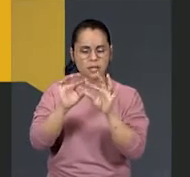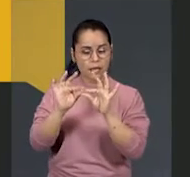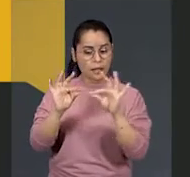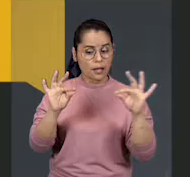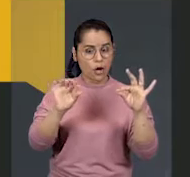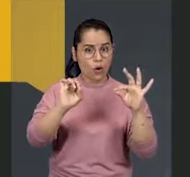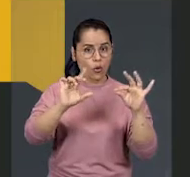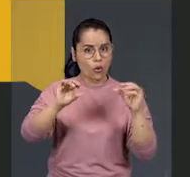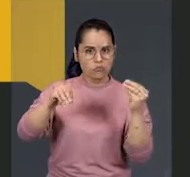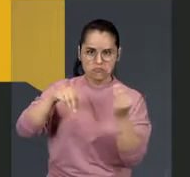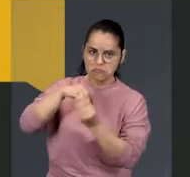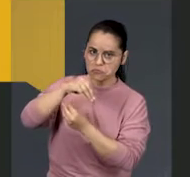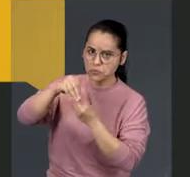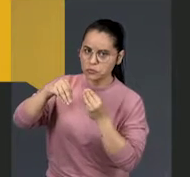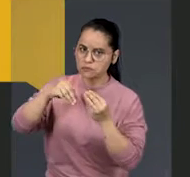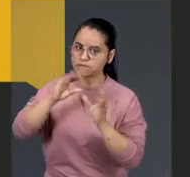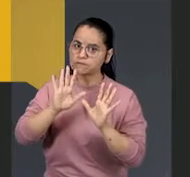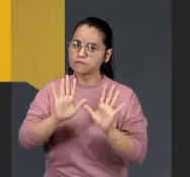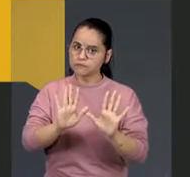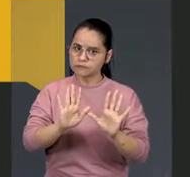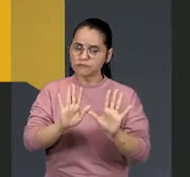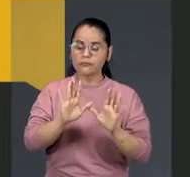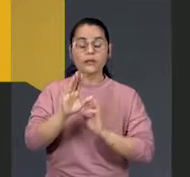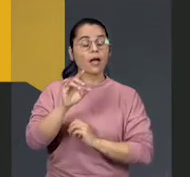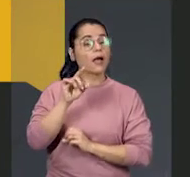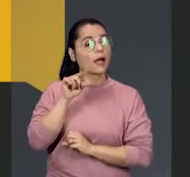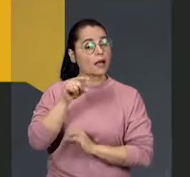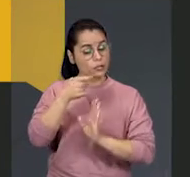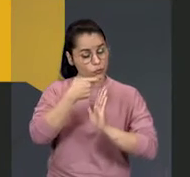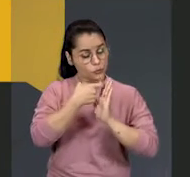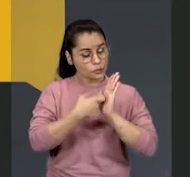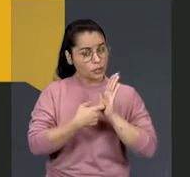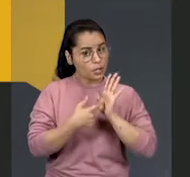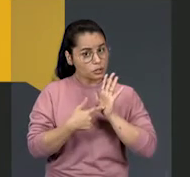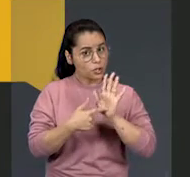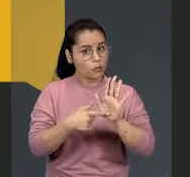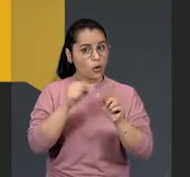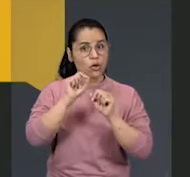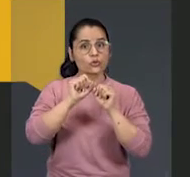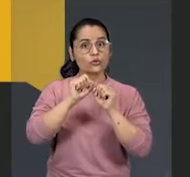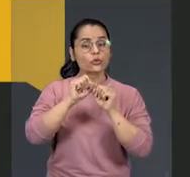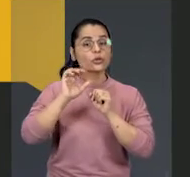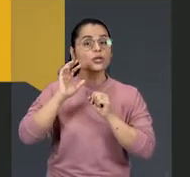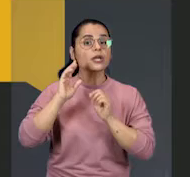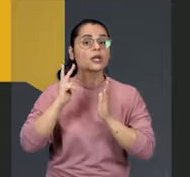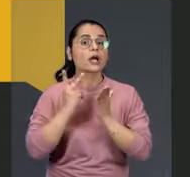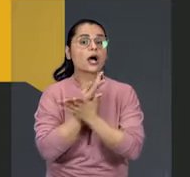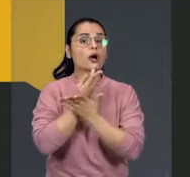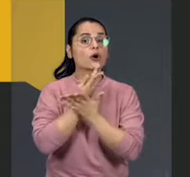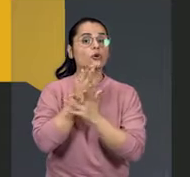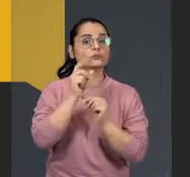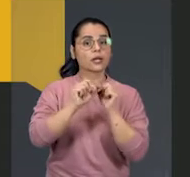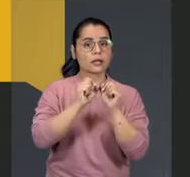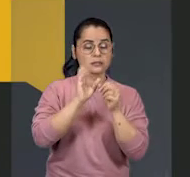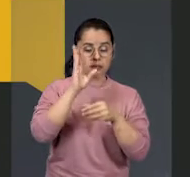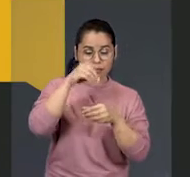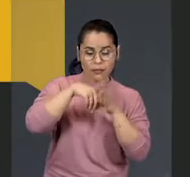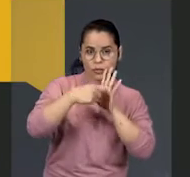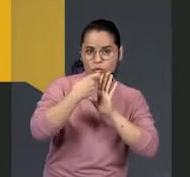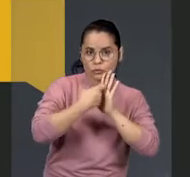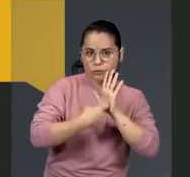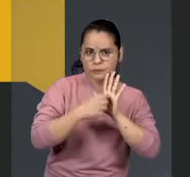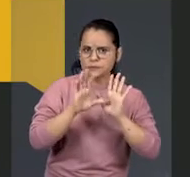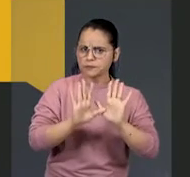linear ou não. É no enredo que se desenrolam os acontecimentos que formam o texto. Então,